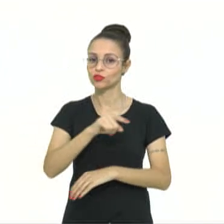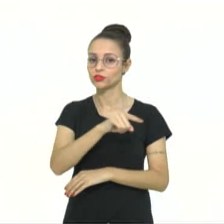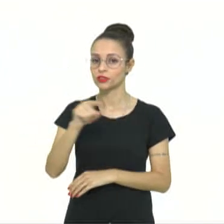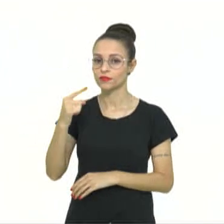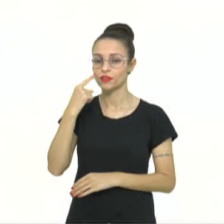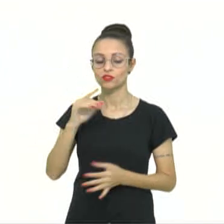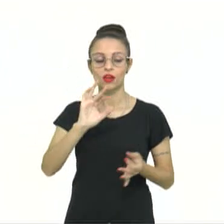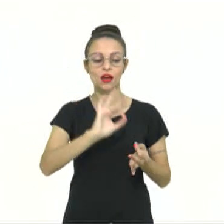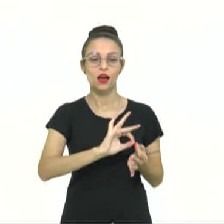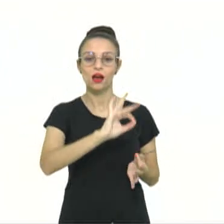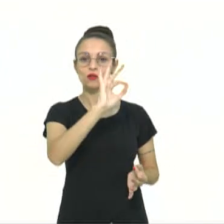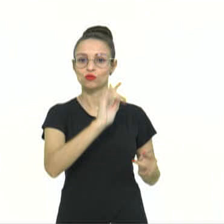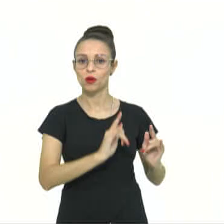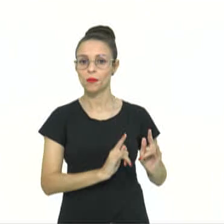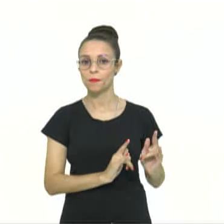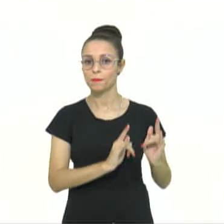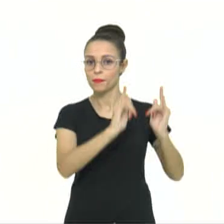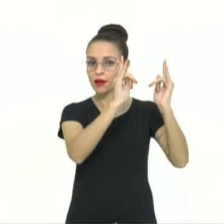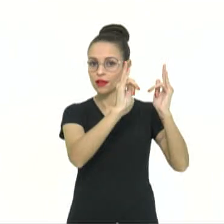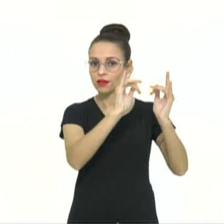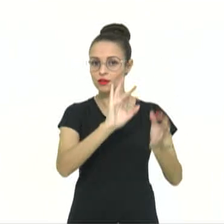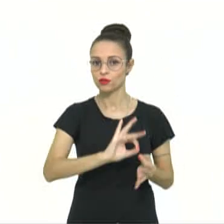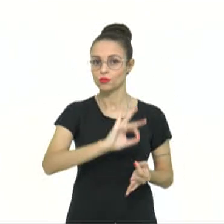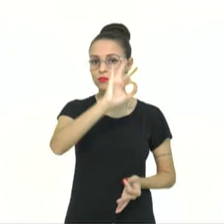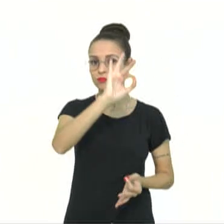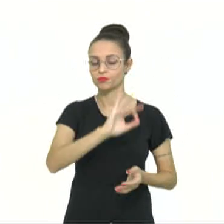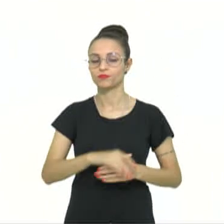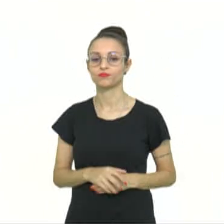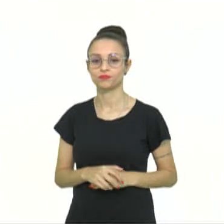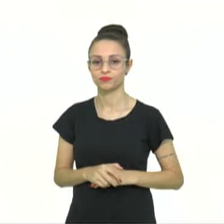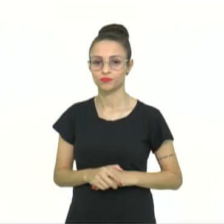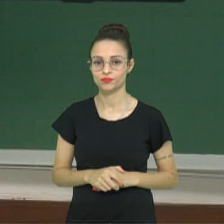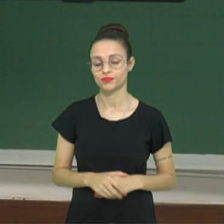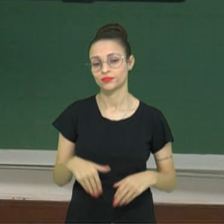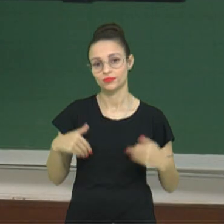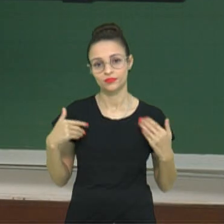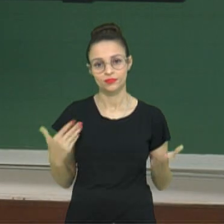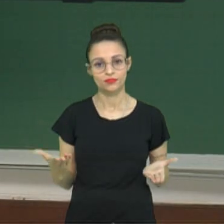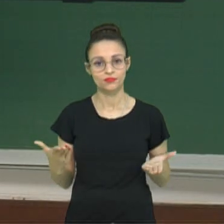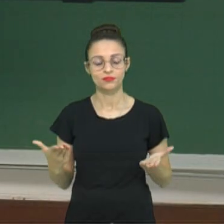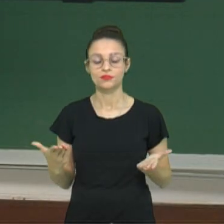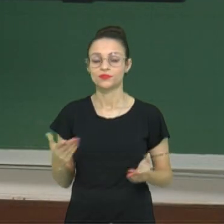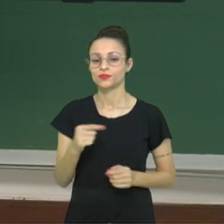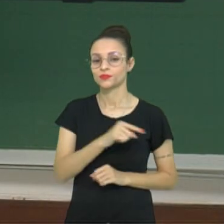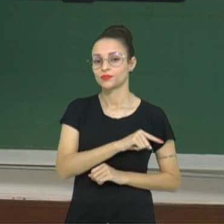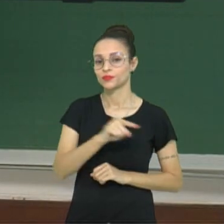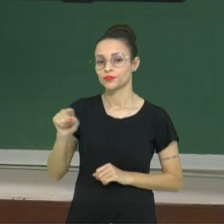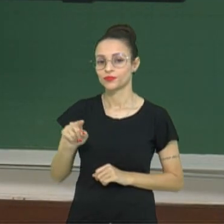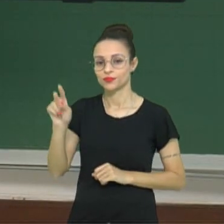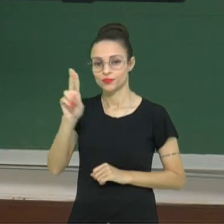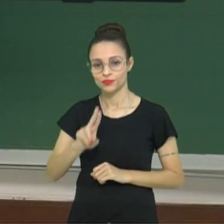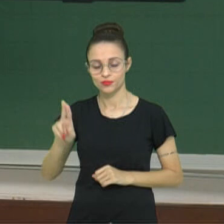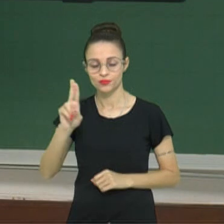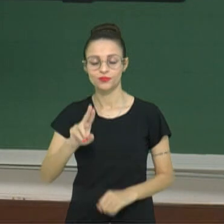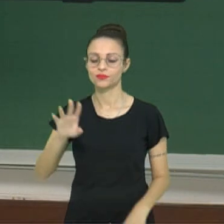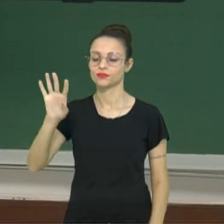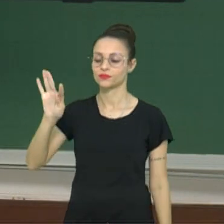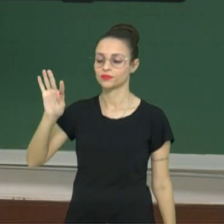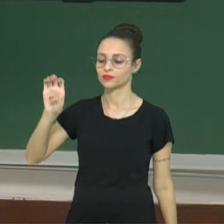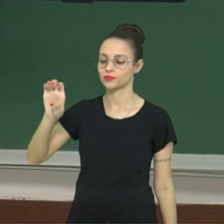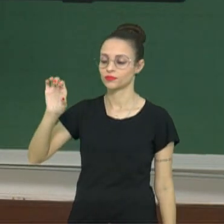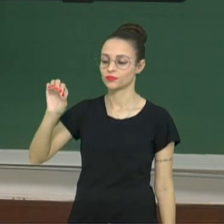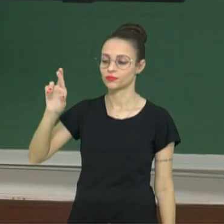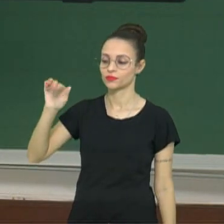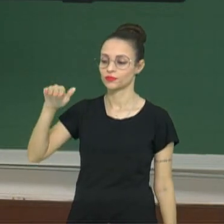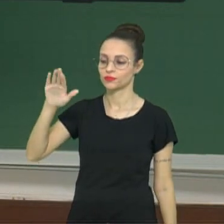da altura do prédio mais alto. Então, você vai usar, né, o teorema de Tales